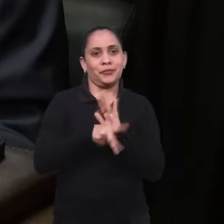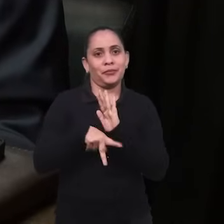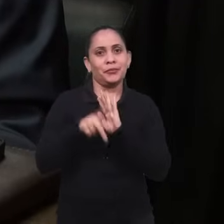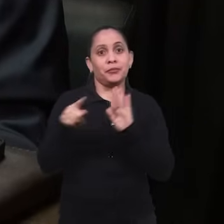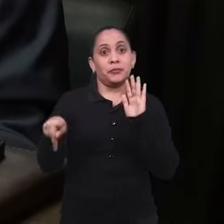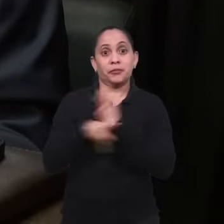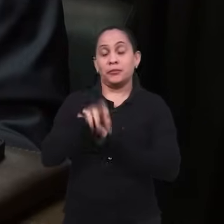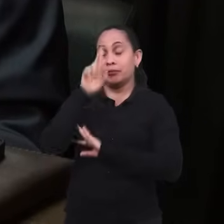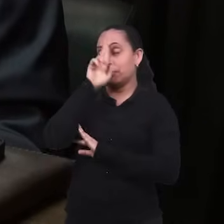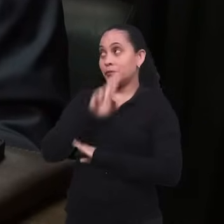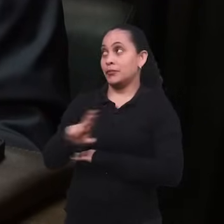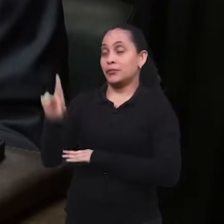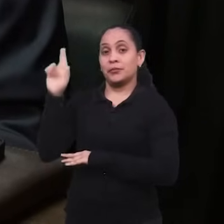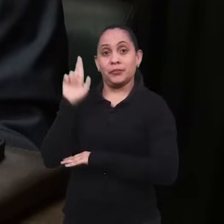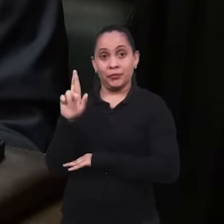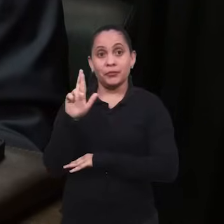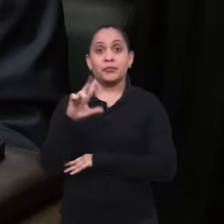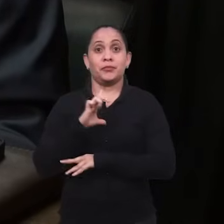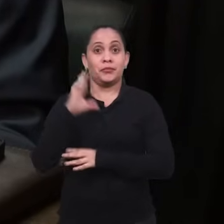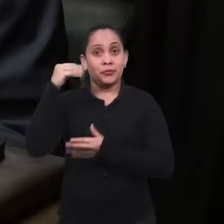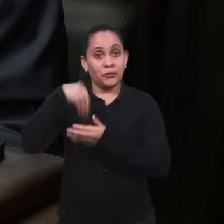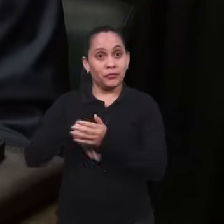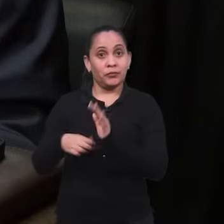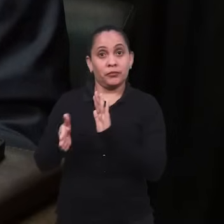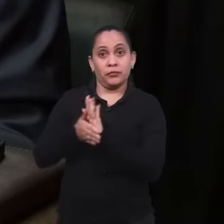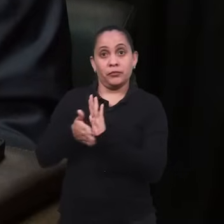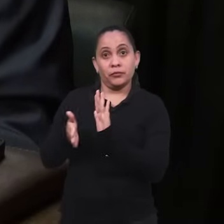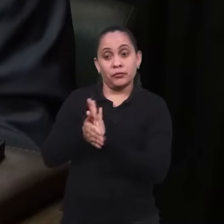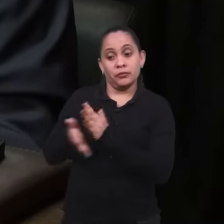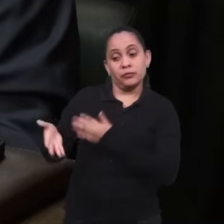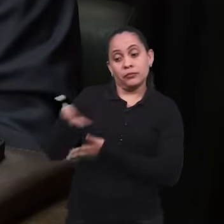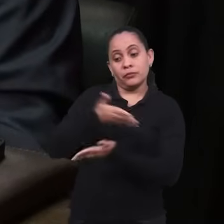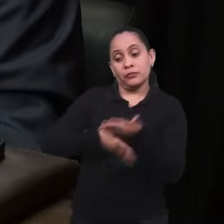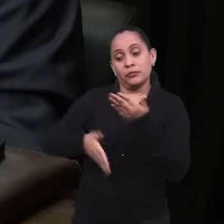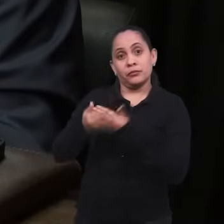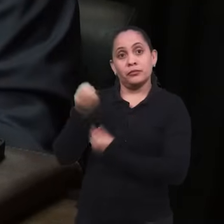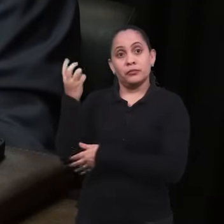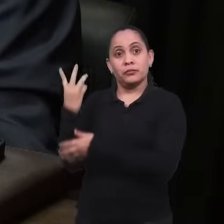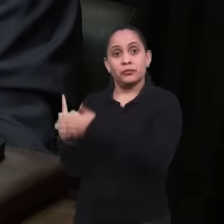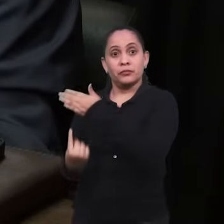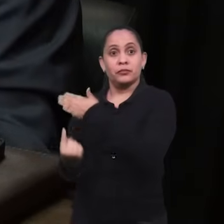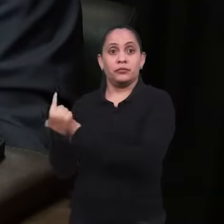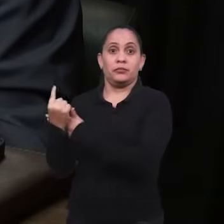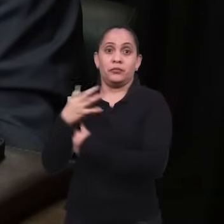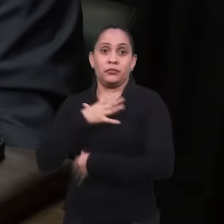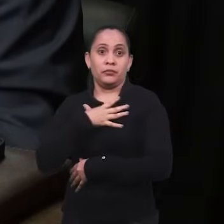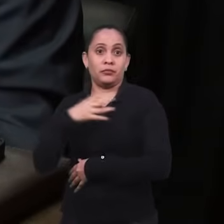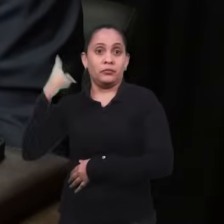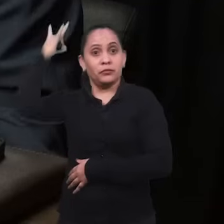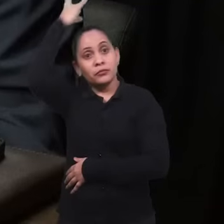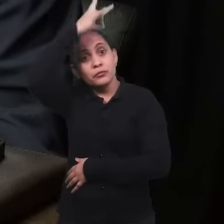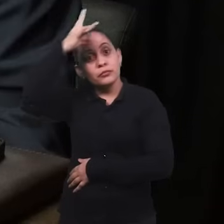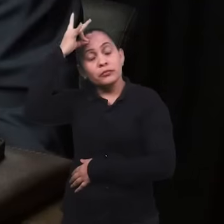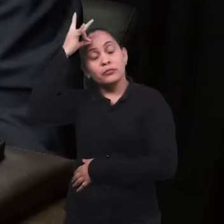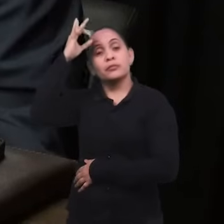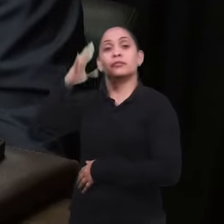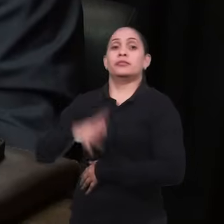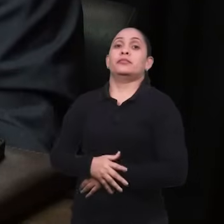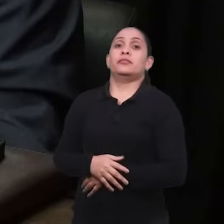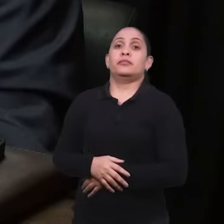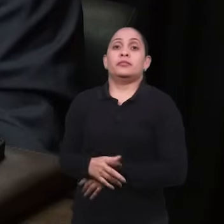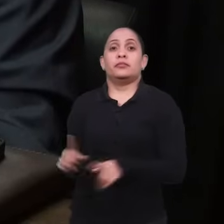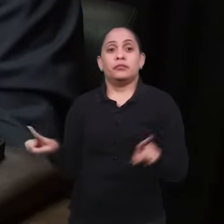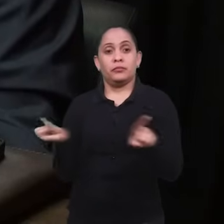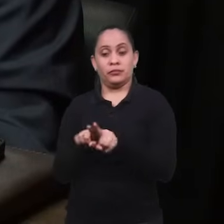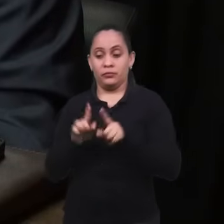na eternidade. Quando ele se inclui no projeto, ele envolve o seu Filho e o seu Espírito Santo. Então, particularmente,